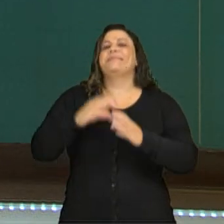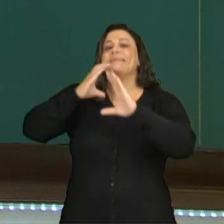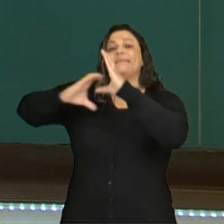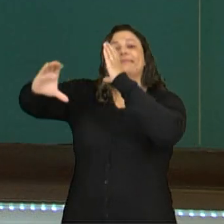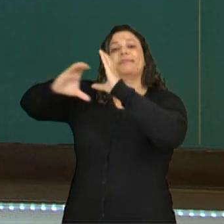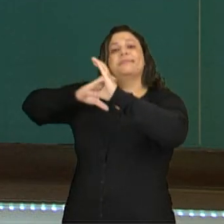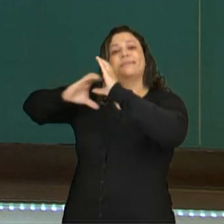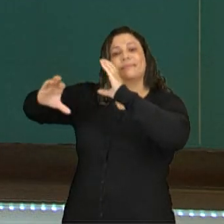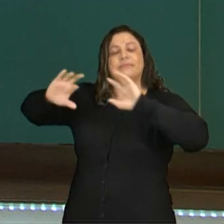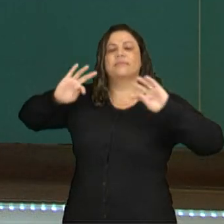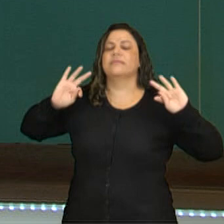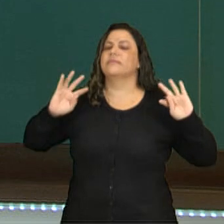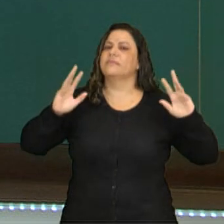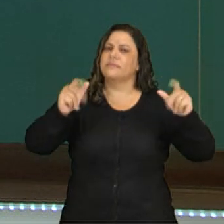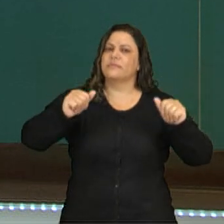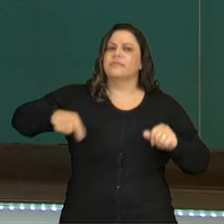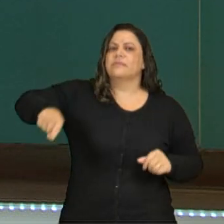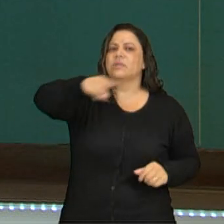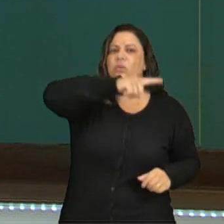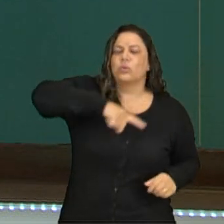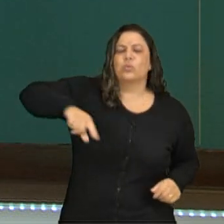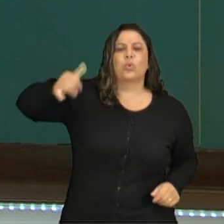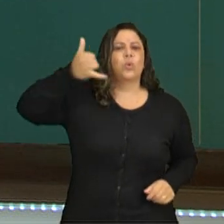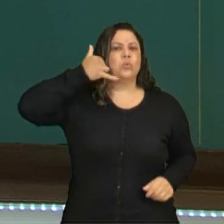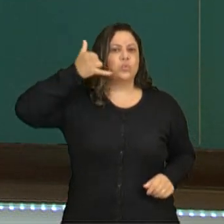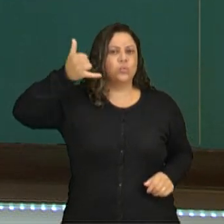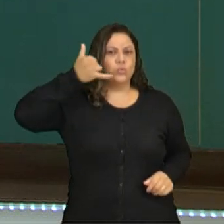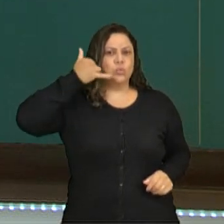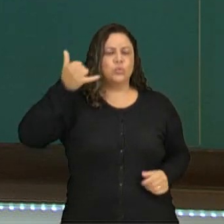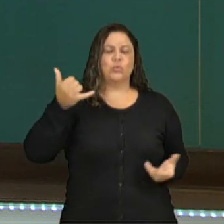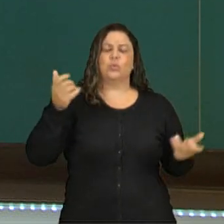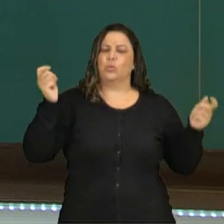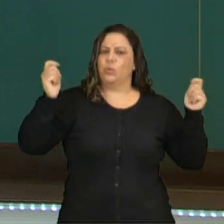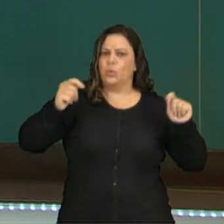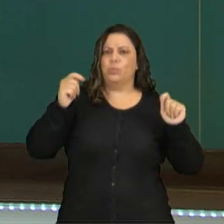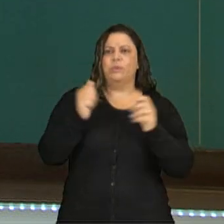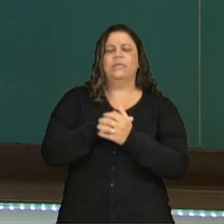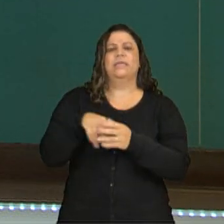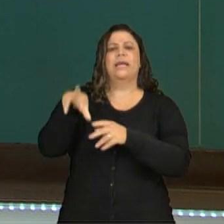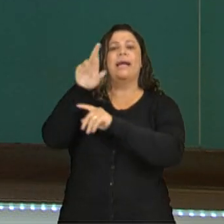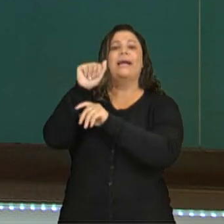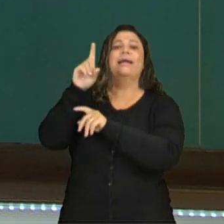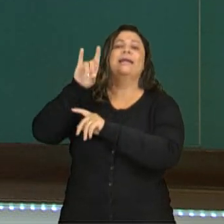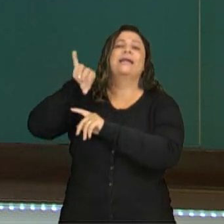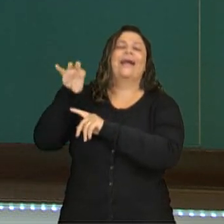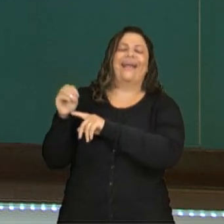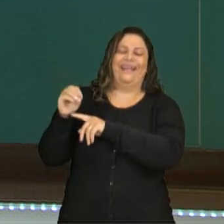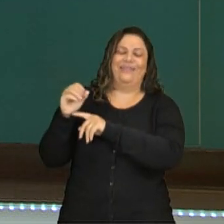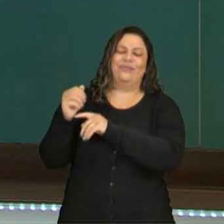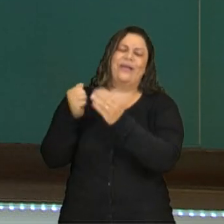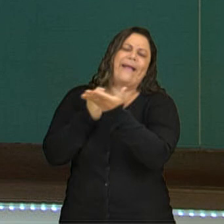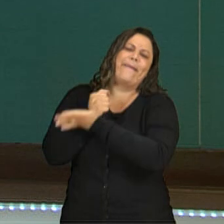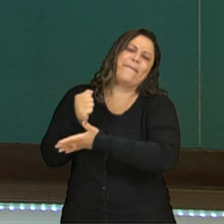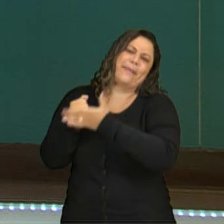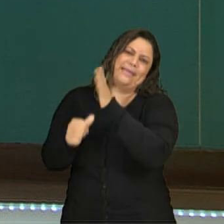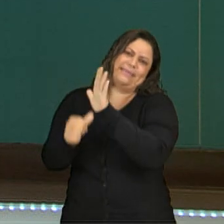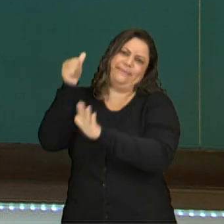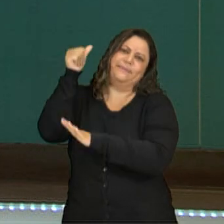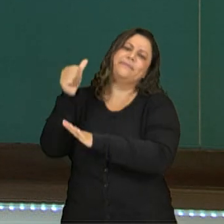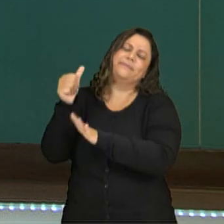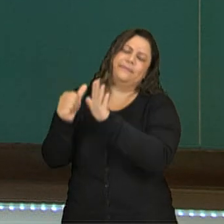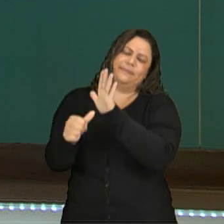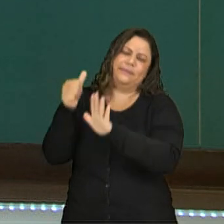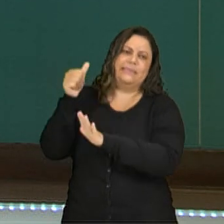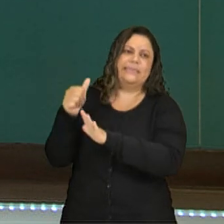as torres, então, se comunicam com uma estação de rádio base. E essa estação de